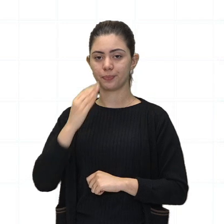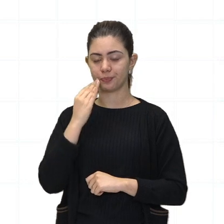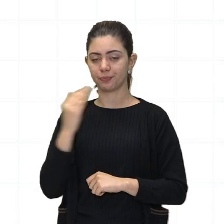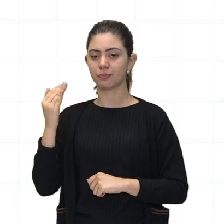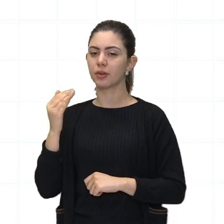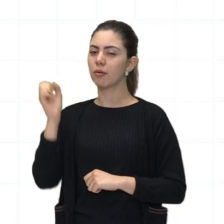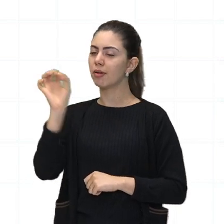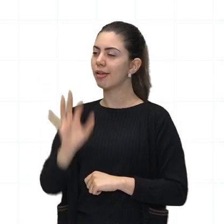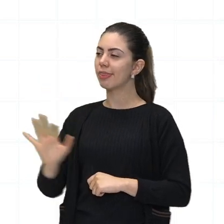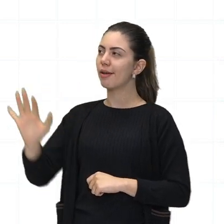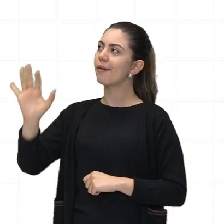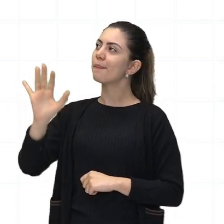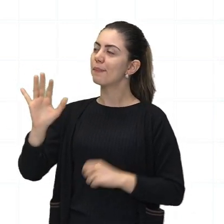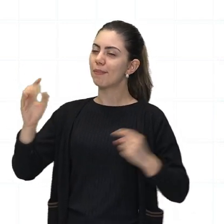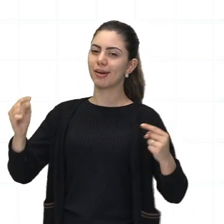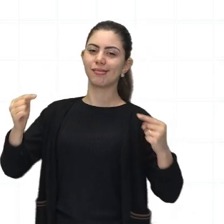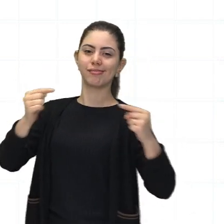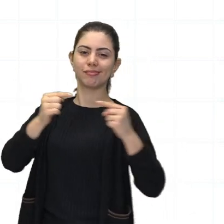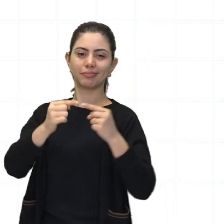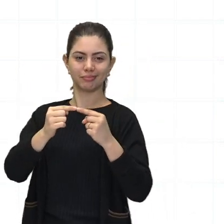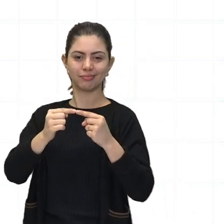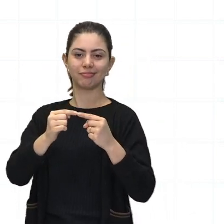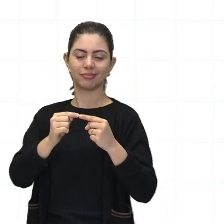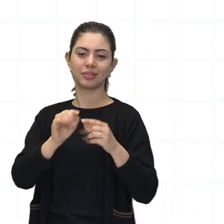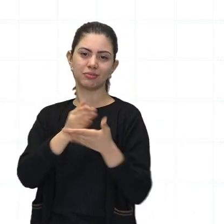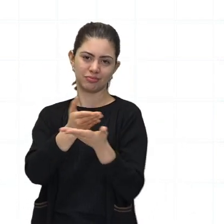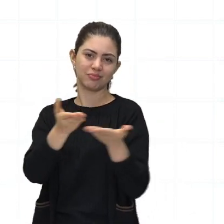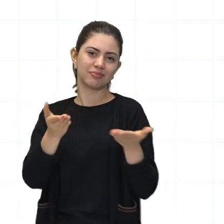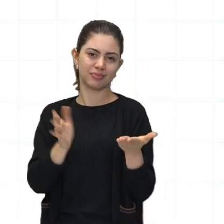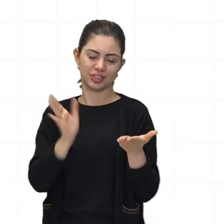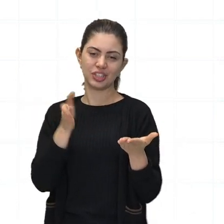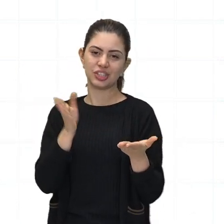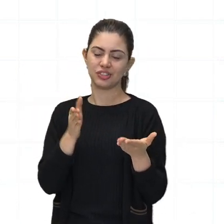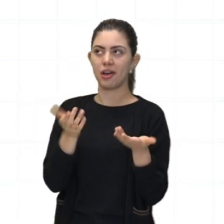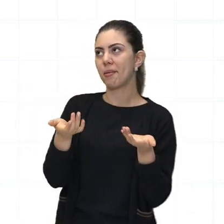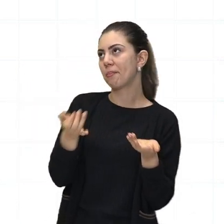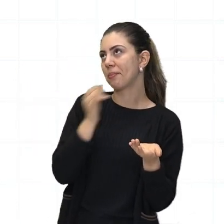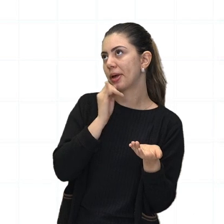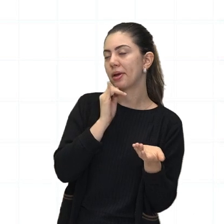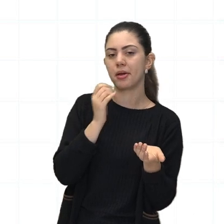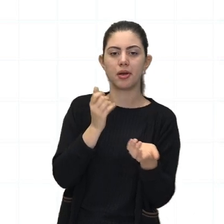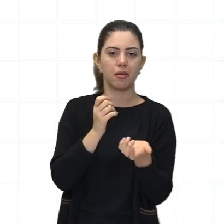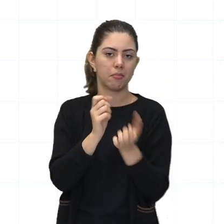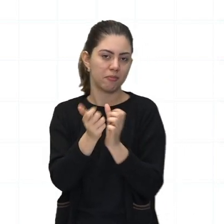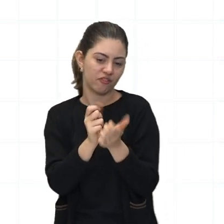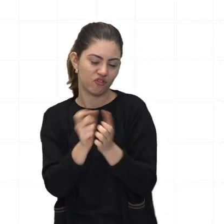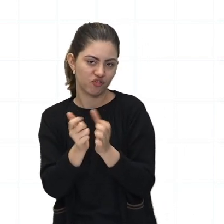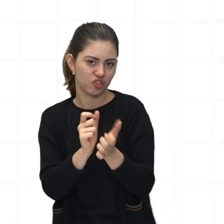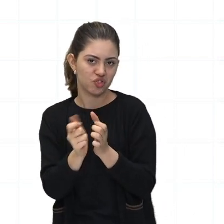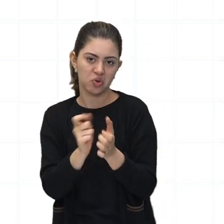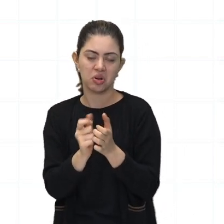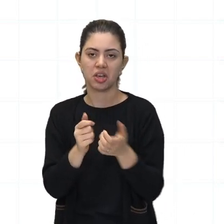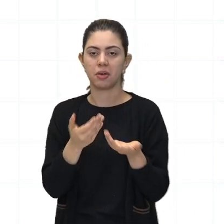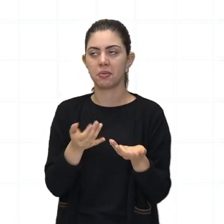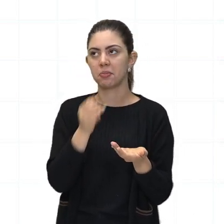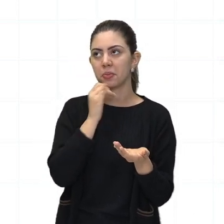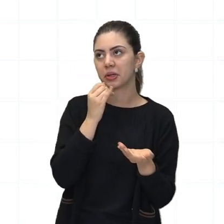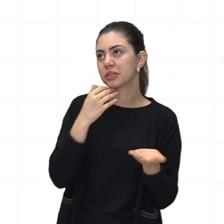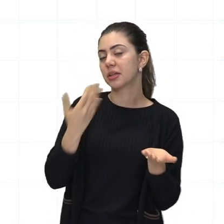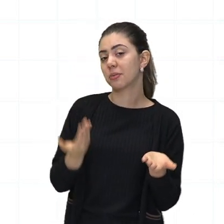nossa imagem já dá um pouquinho da ideia, vocês já devem ter jogado algum videogame em que você